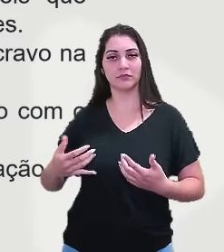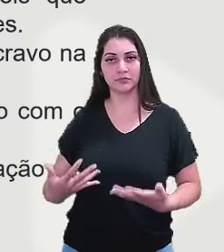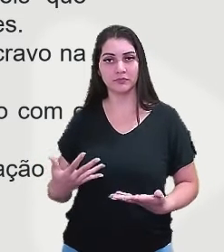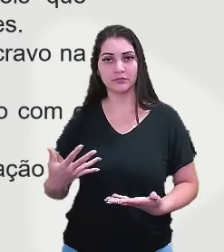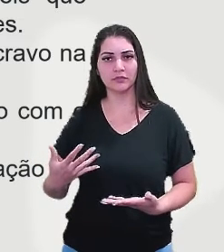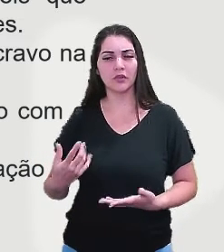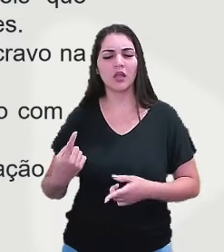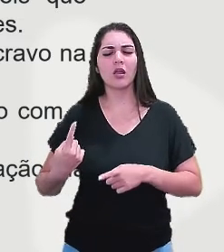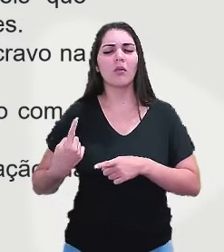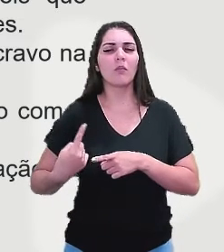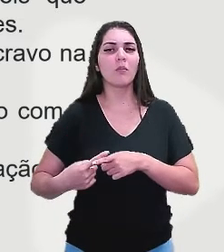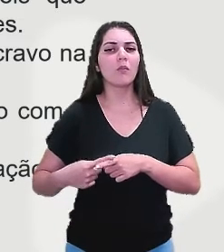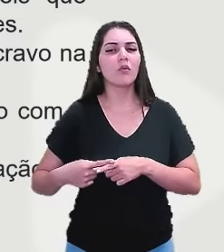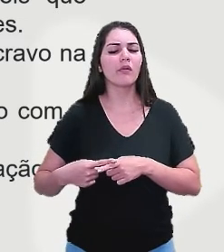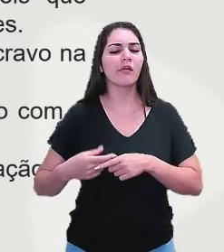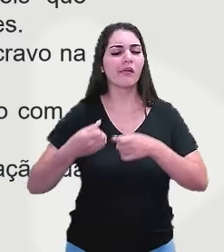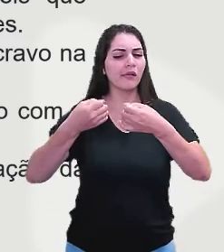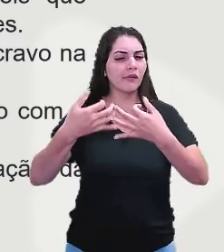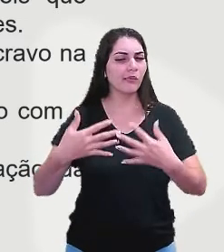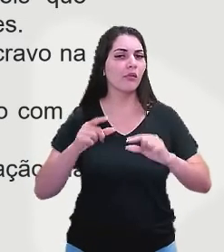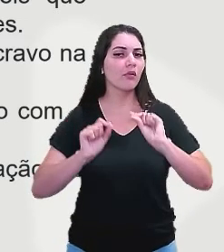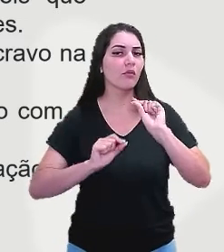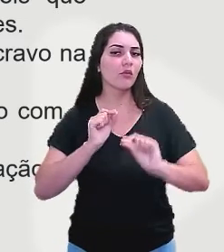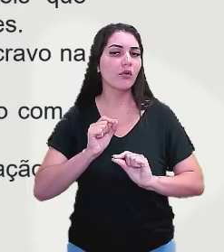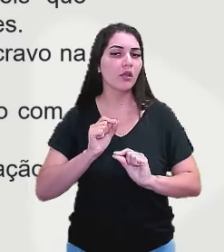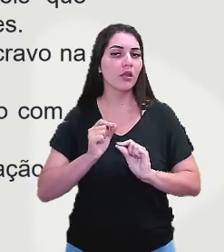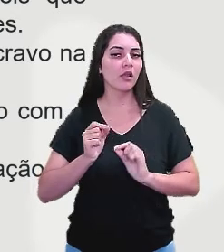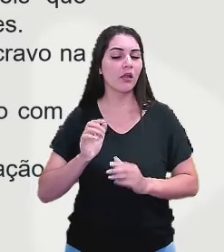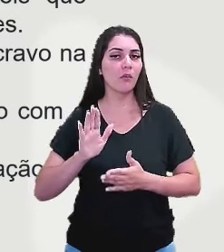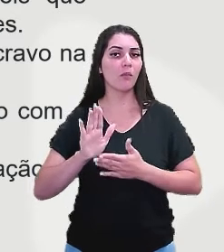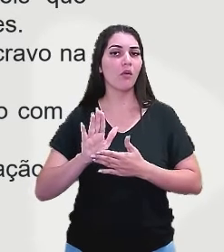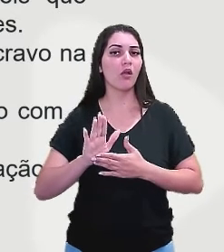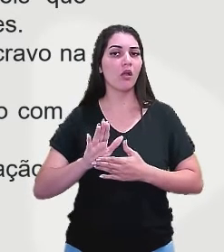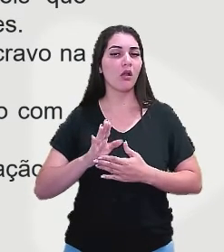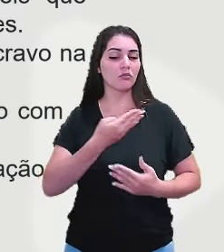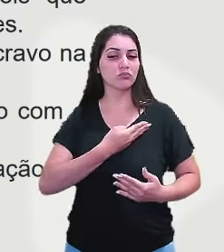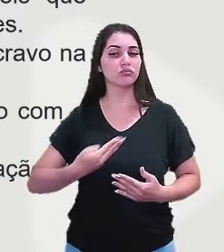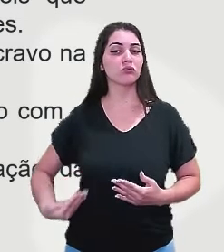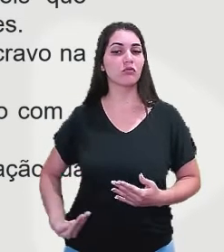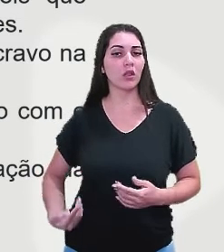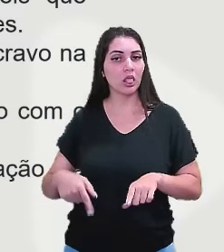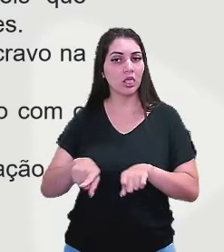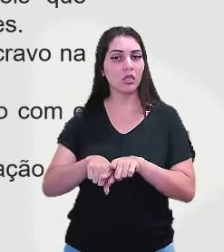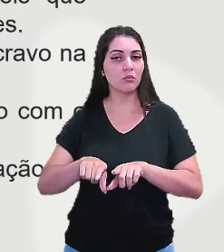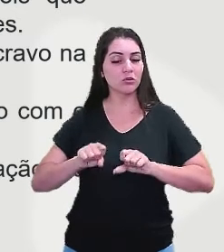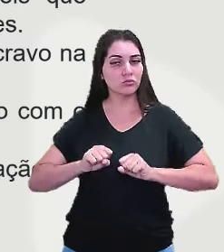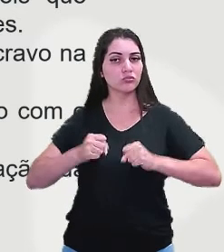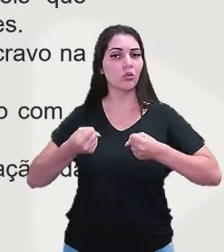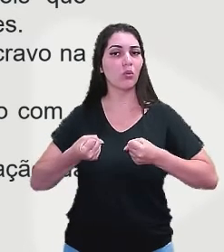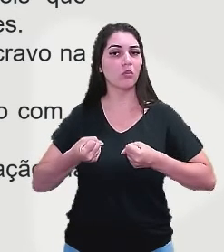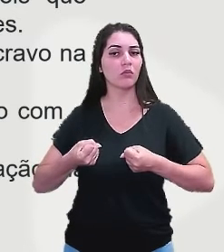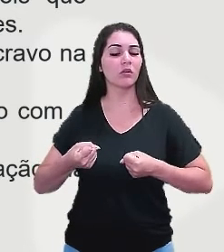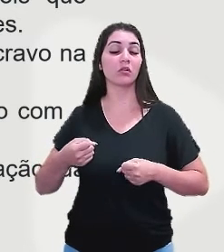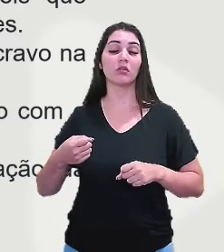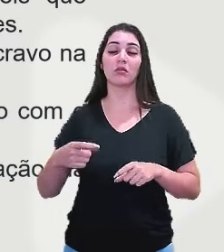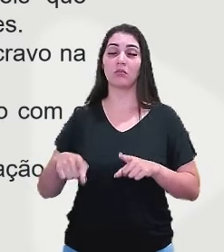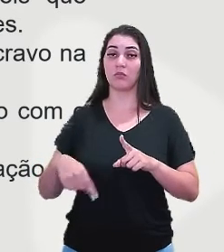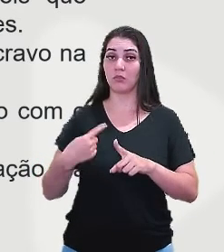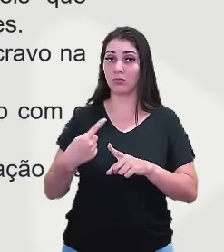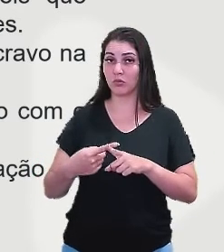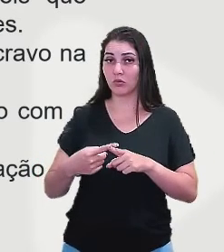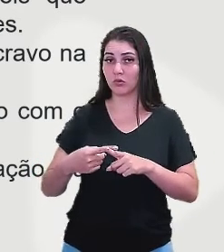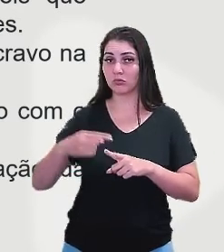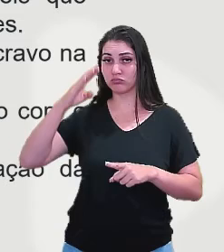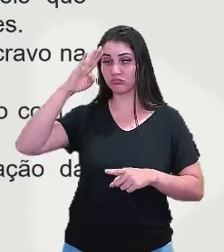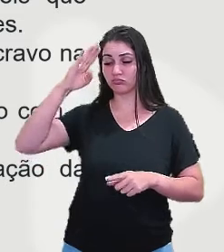e por que dizer que a proclamação da República também é um golpe? É um golpe que as Forças Armadas, orquestradas